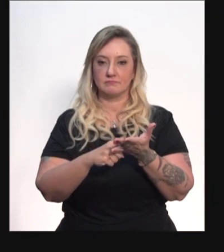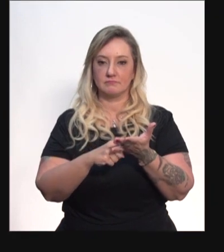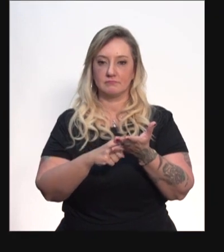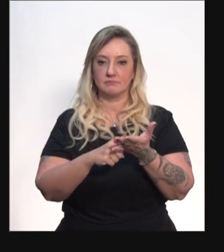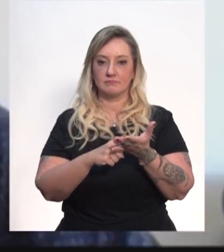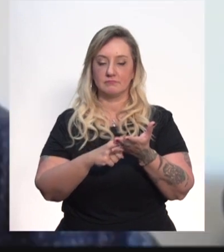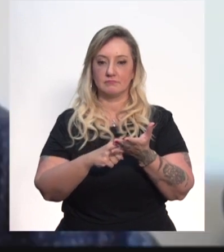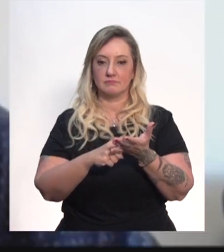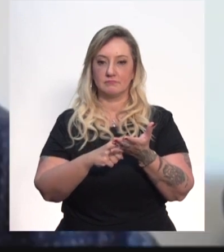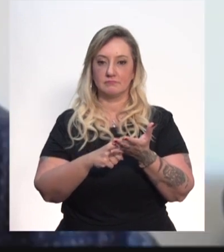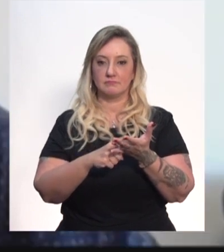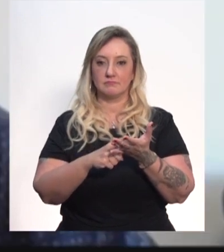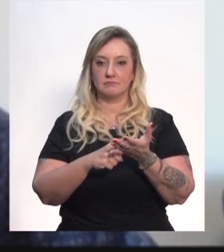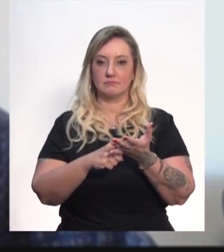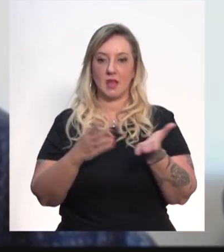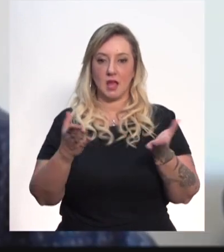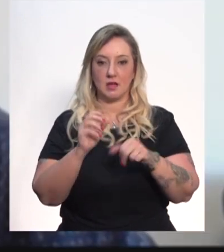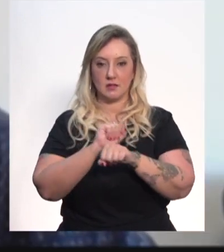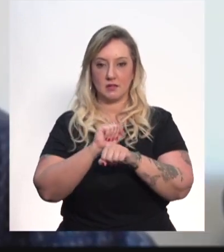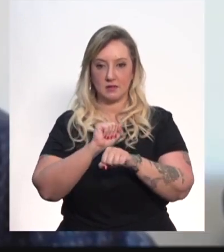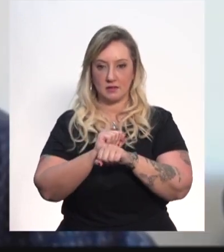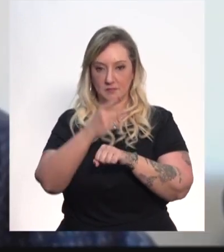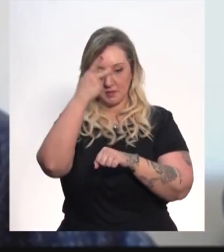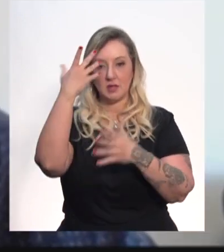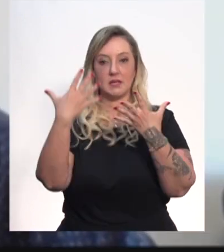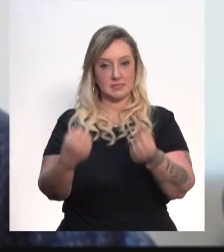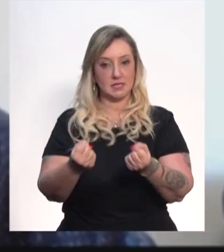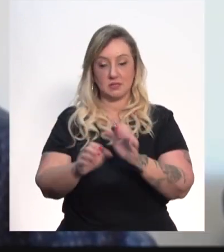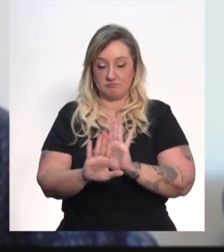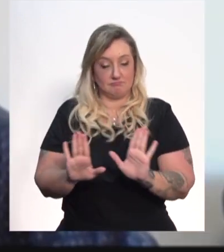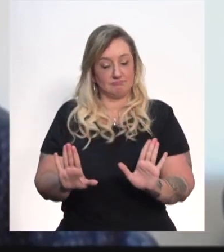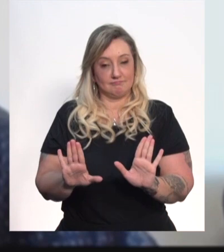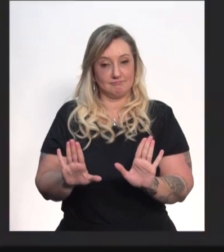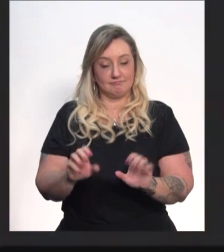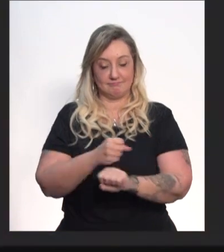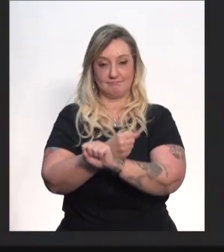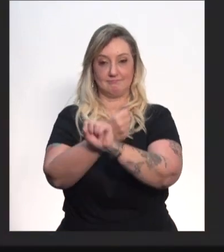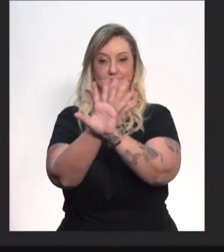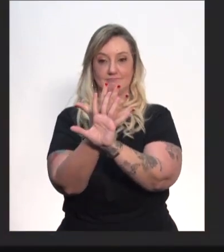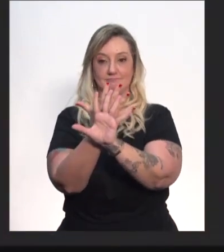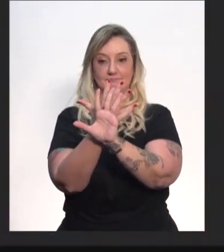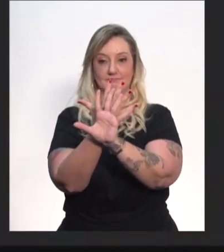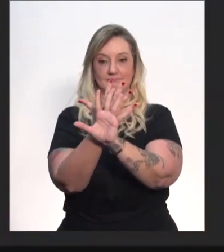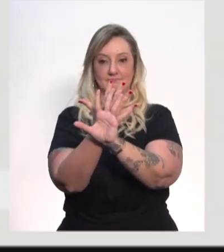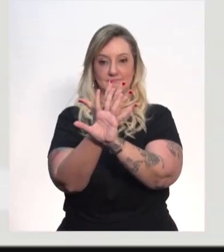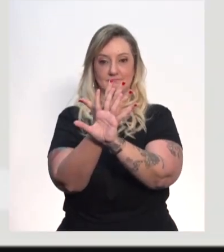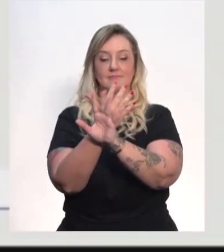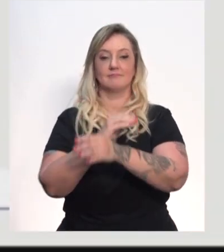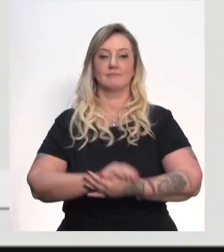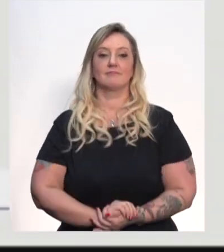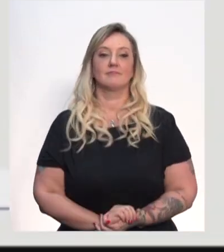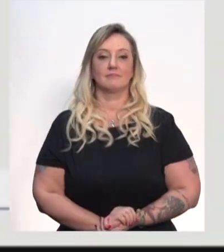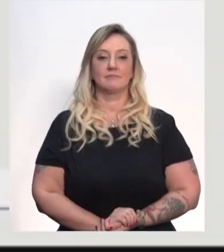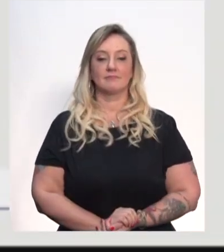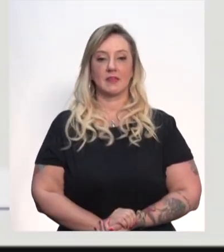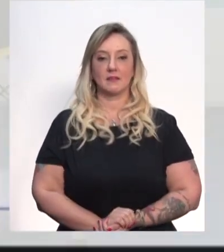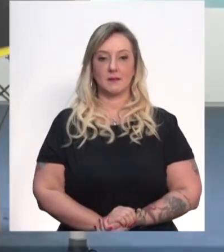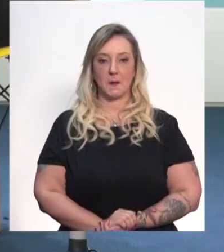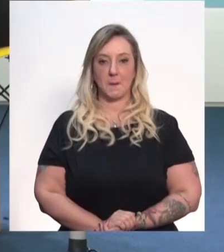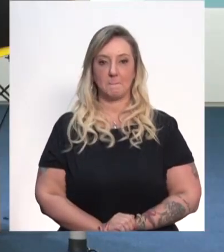estamos utilizando e teremos que utilizar aí durante esse período. Então é um videozinho um pouco mais longo, mas que